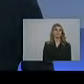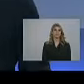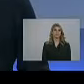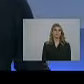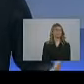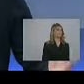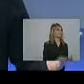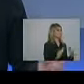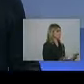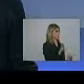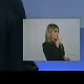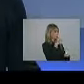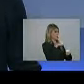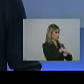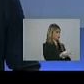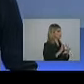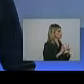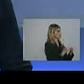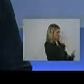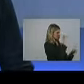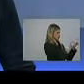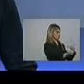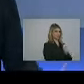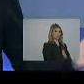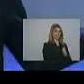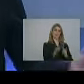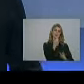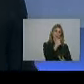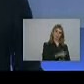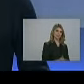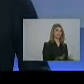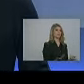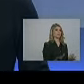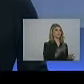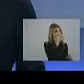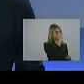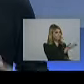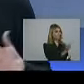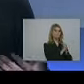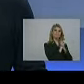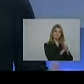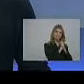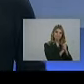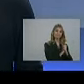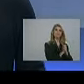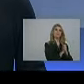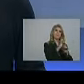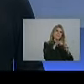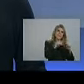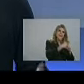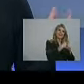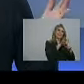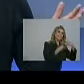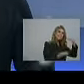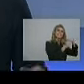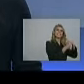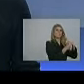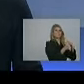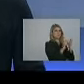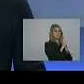Bom, boa noite, Sérgio, boa noite a todos aqui presentes, mais uma vez, todos aqui parabenizaram, quero dar minha cota de participação também